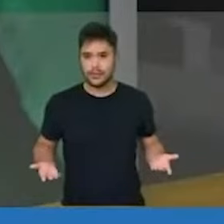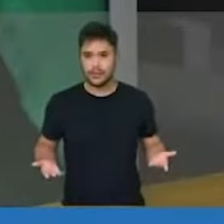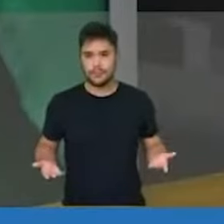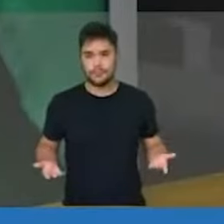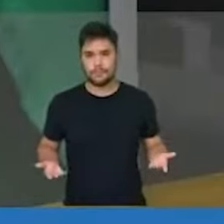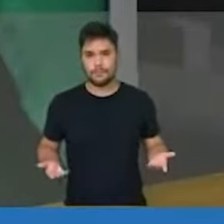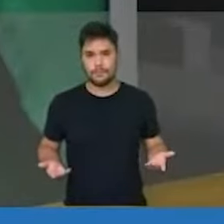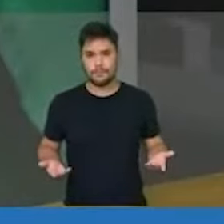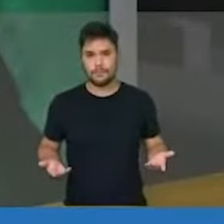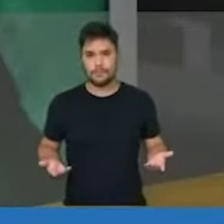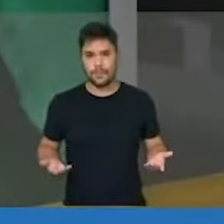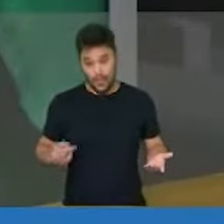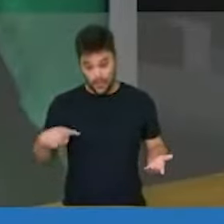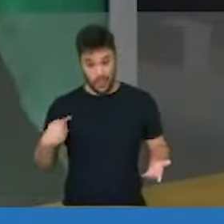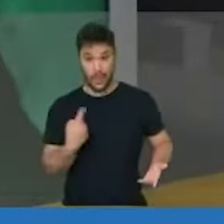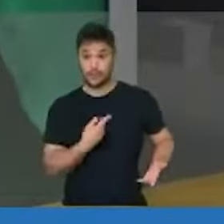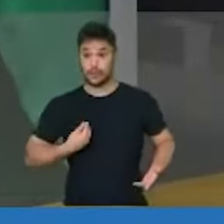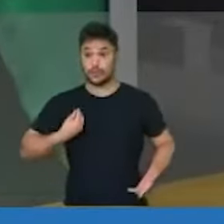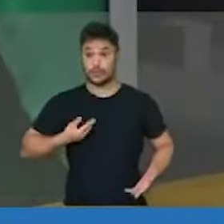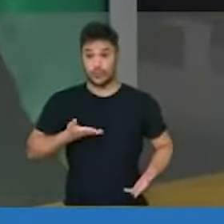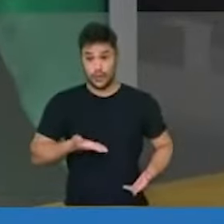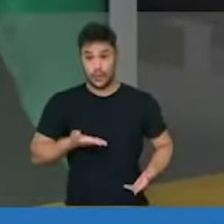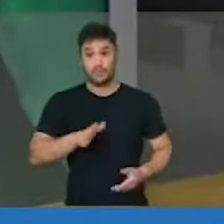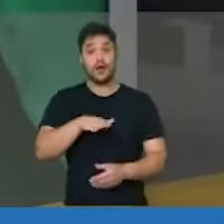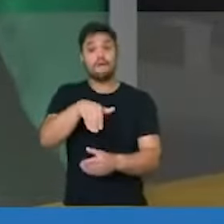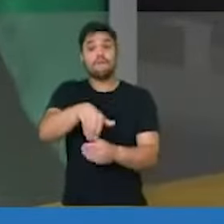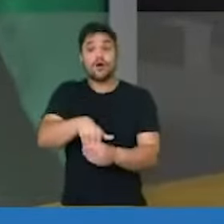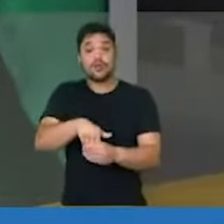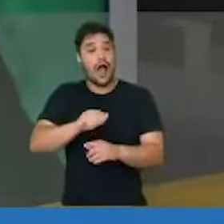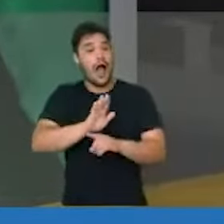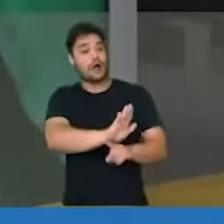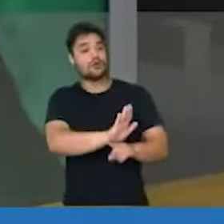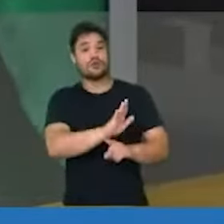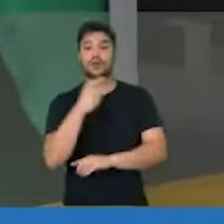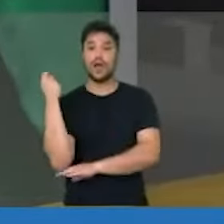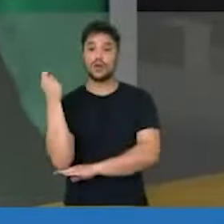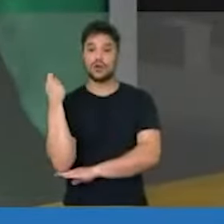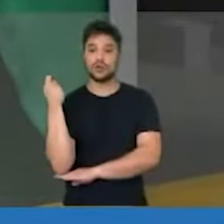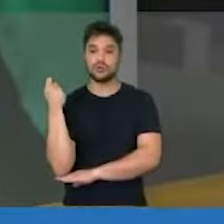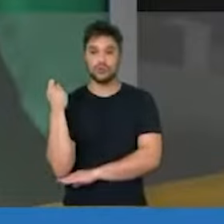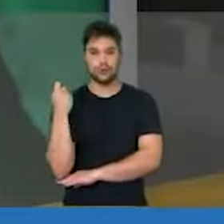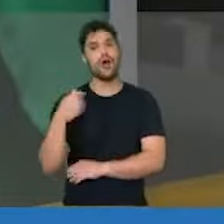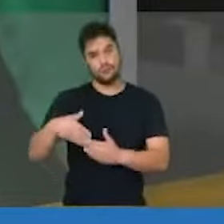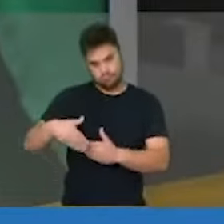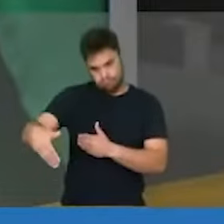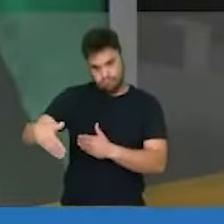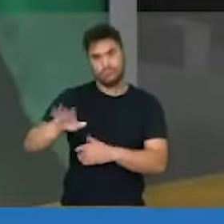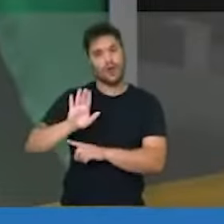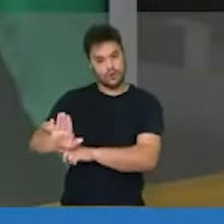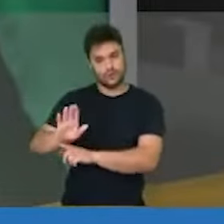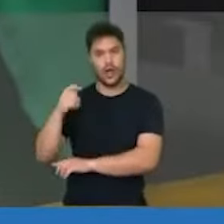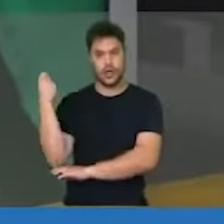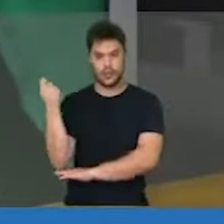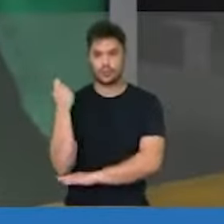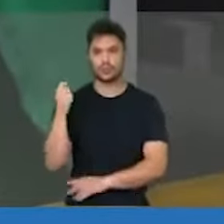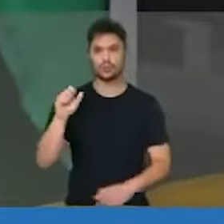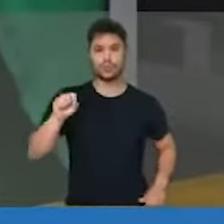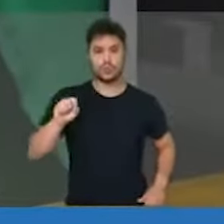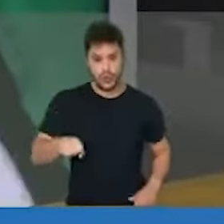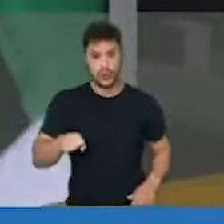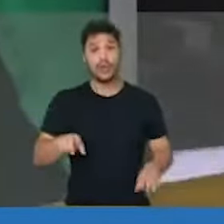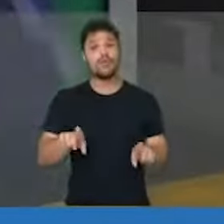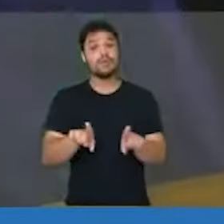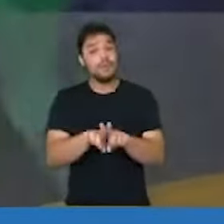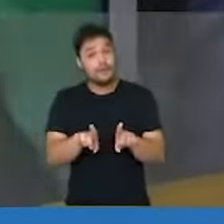hoje estamos aqui para votar ajuda ao Rio Grande do Sul. Iremos ajudar o Rio Grande do Sul,